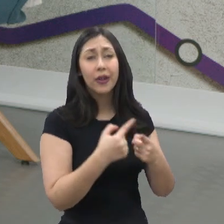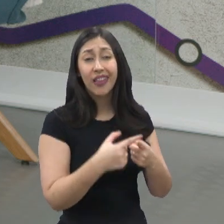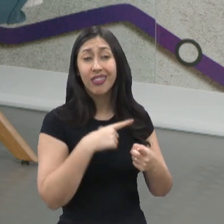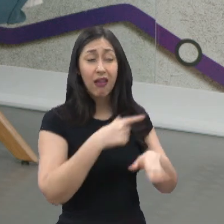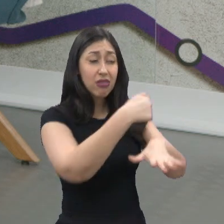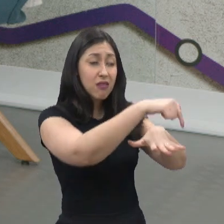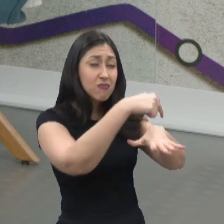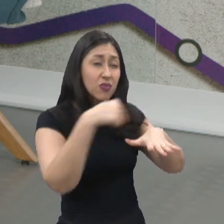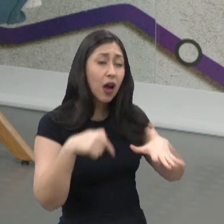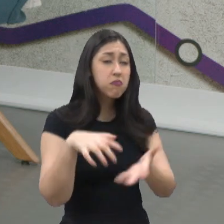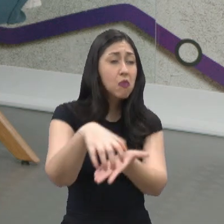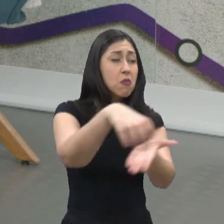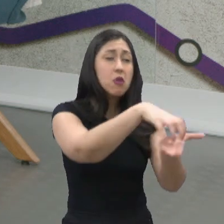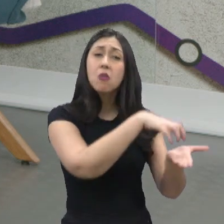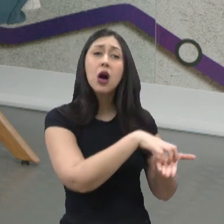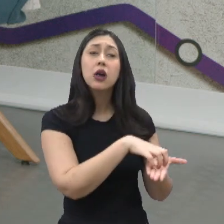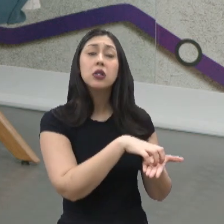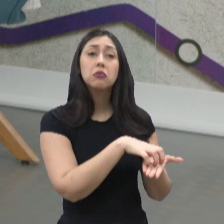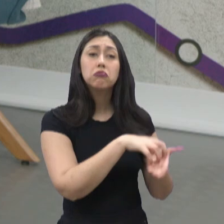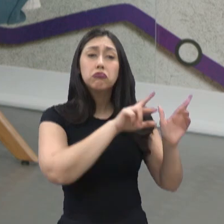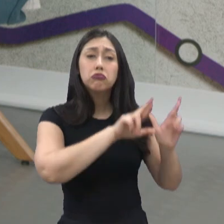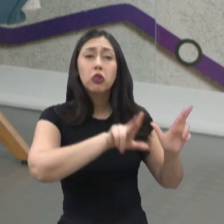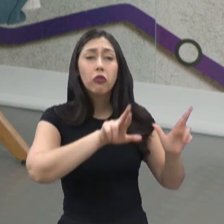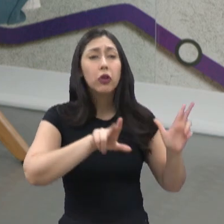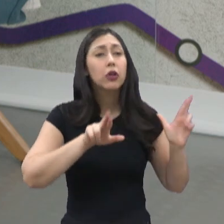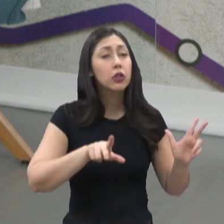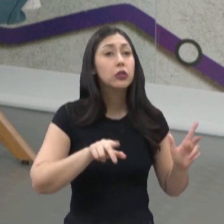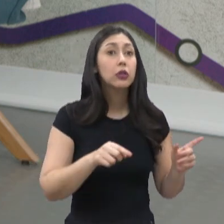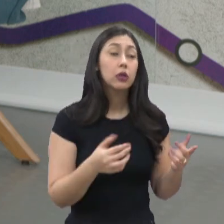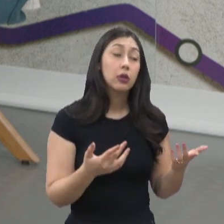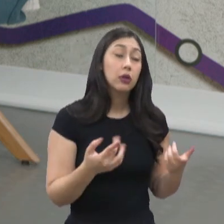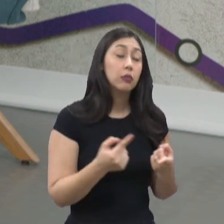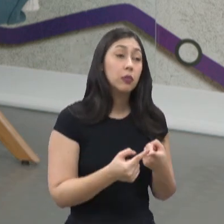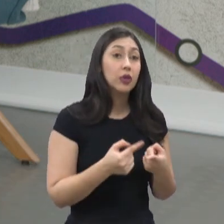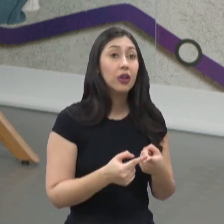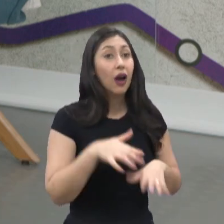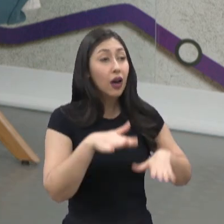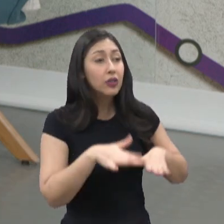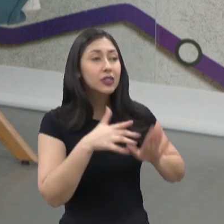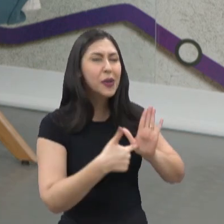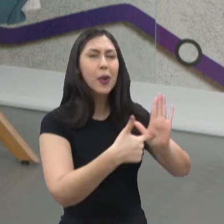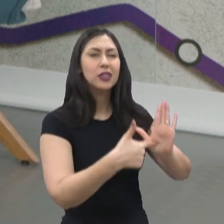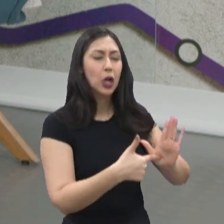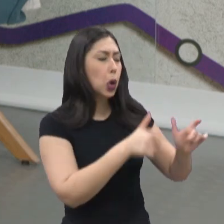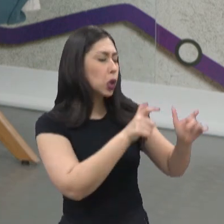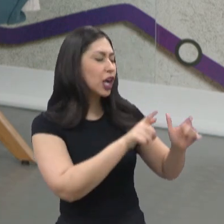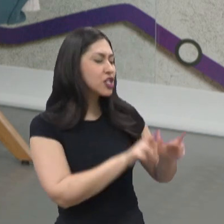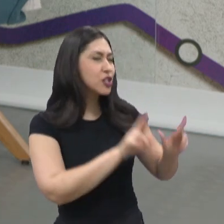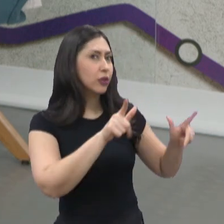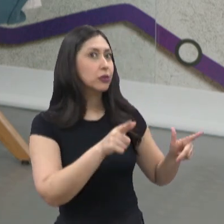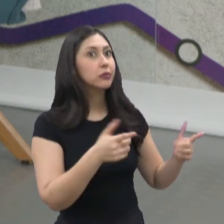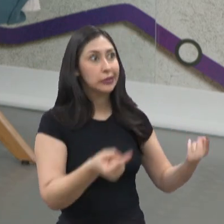Eu queria que você abordasse isso, os outros setores aí dentro do mercado, porque eu acho que pode ser aí sim um diferencial, porque a concorrência